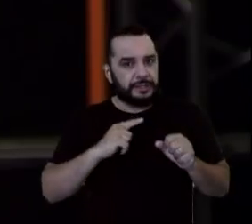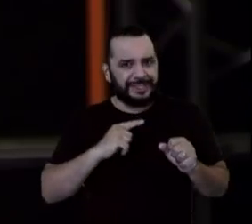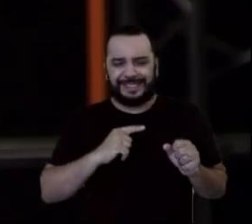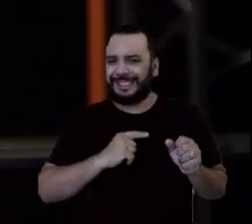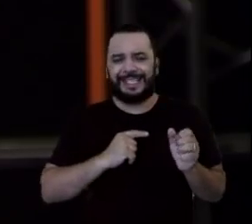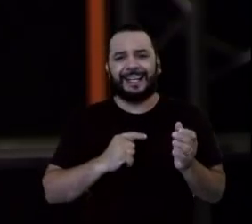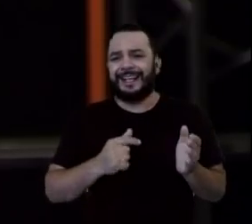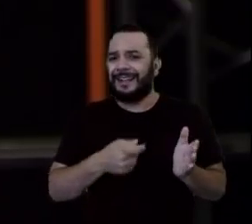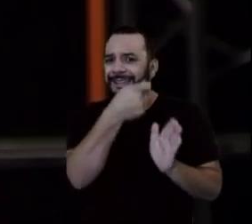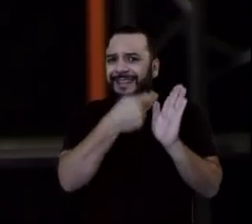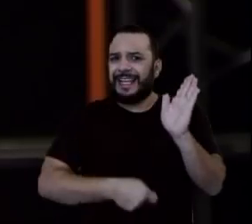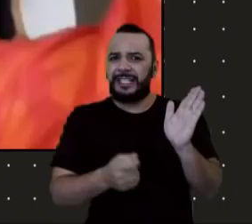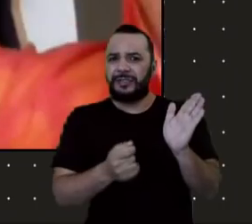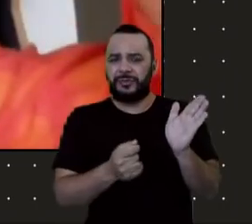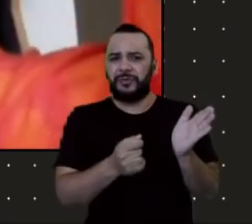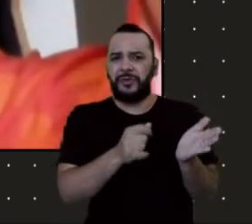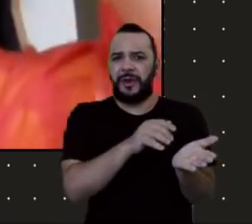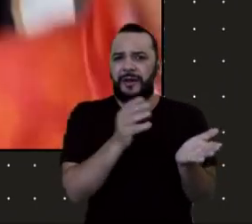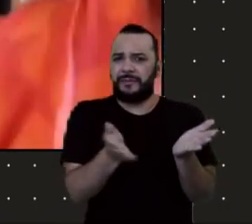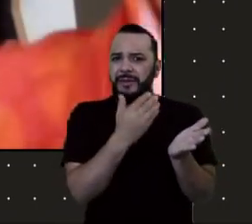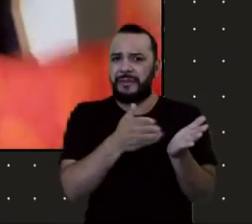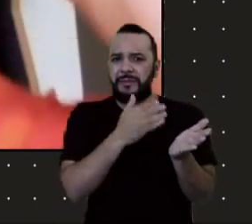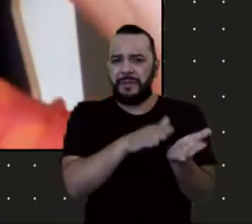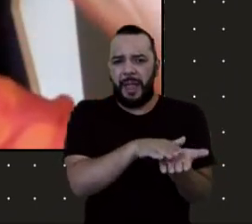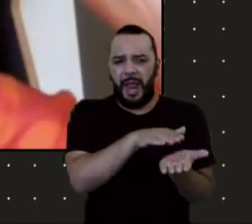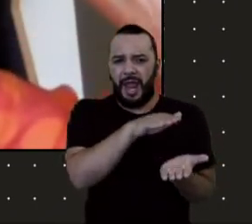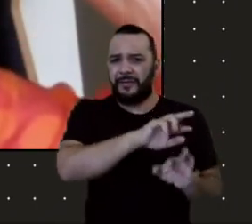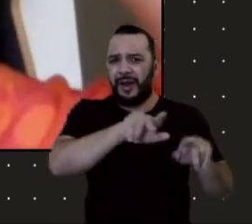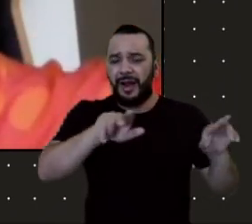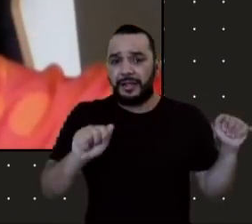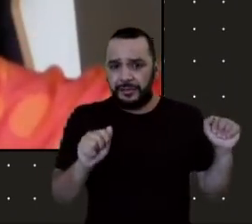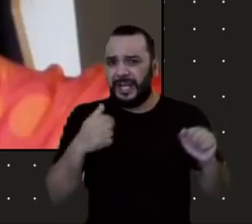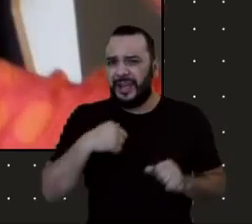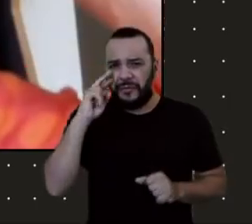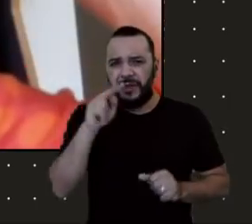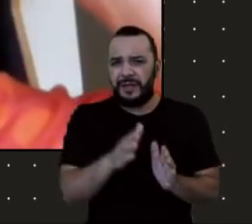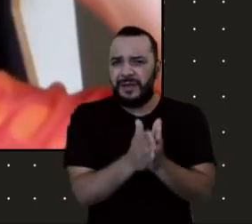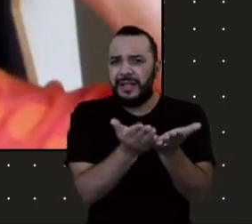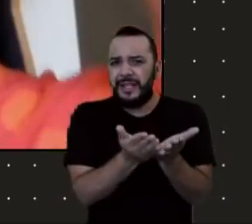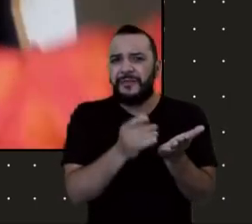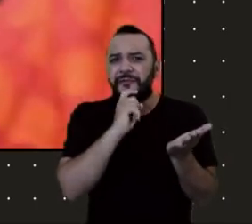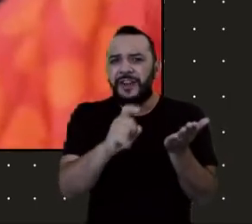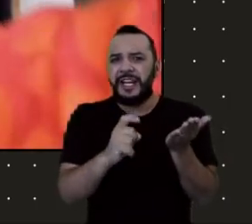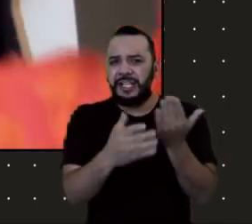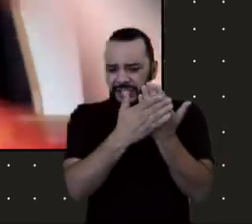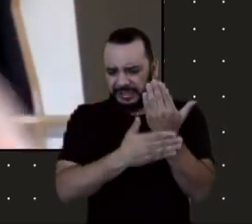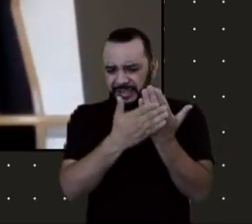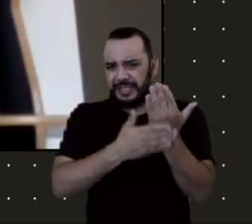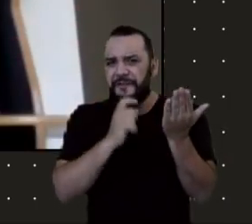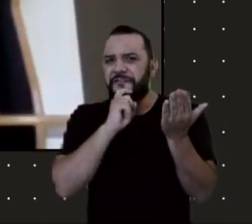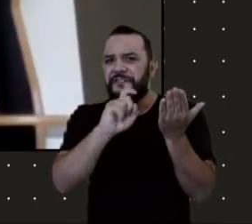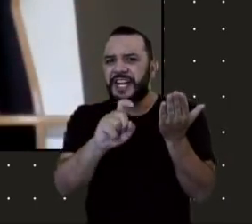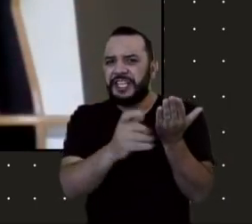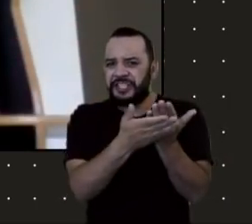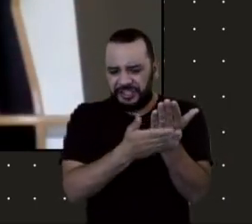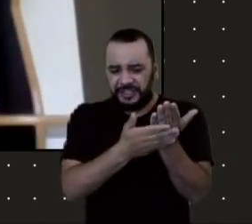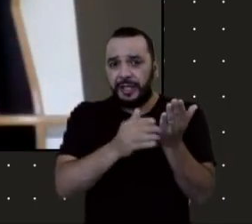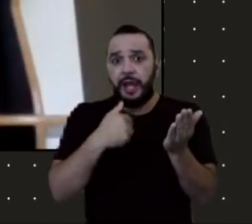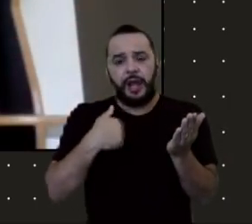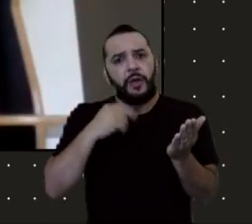cheios de textos. E eu abri e comecei a procurar. De repente eu vi um livro verde, uma capa verde, me chamou a atenção, eu peguei. Quando eu